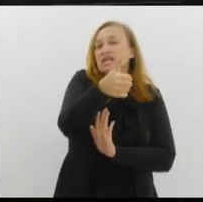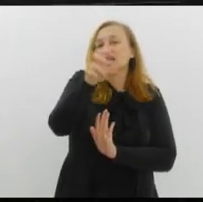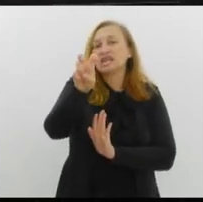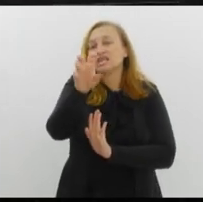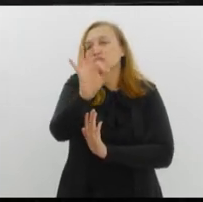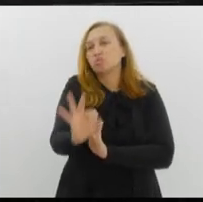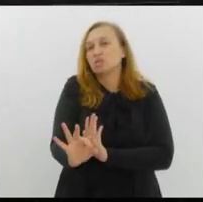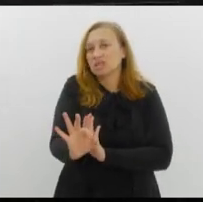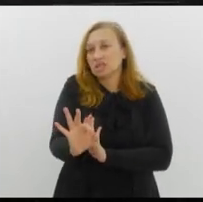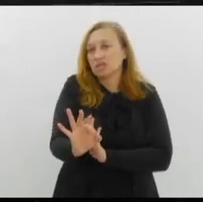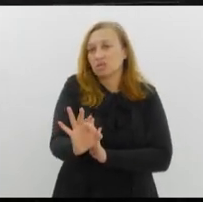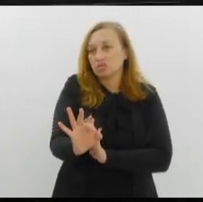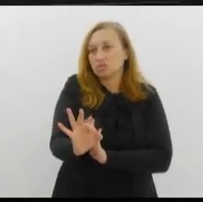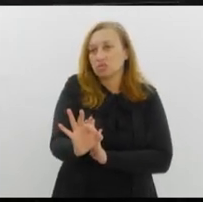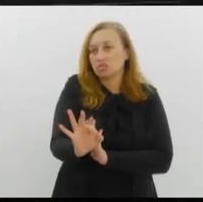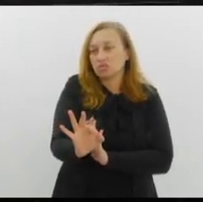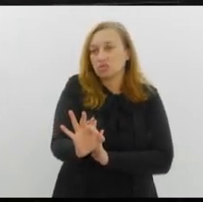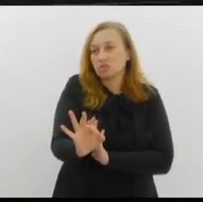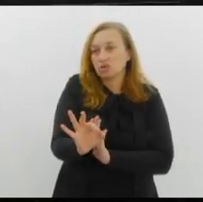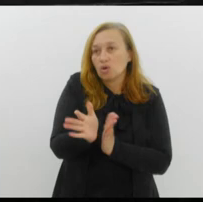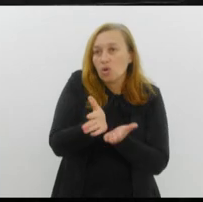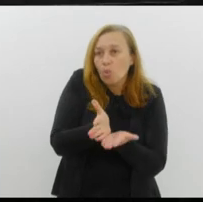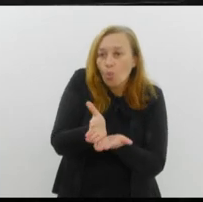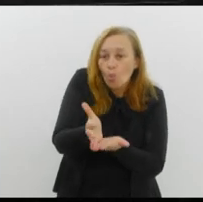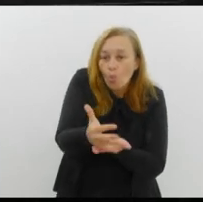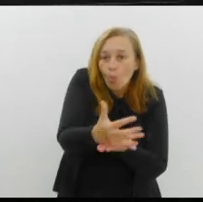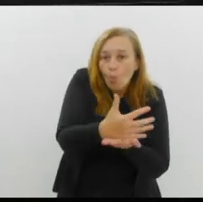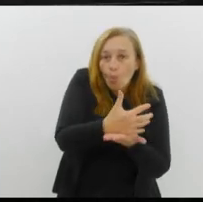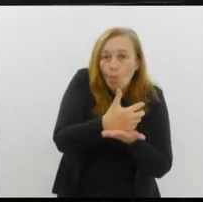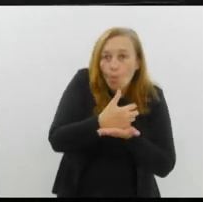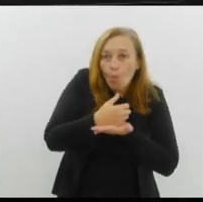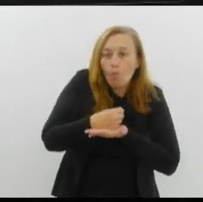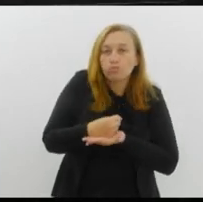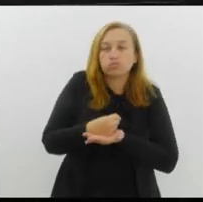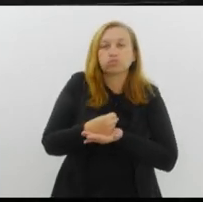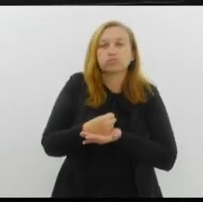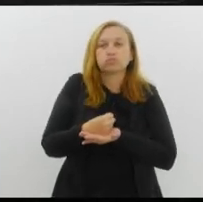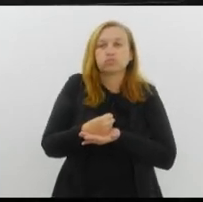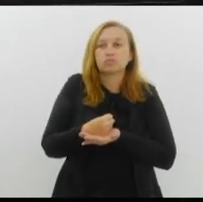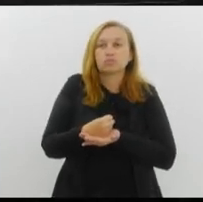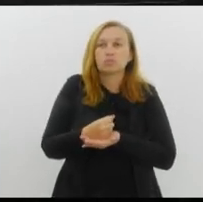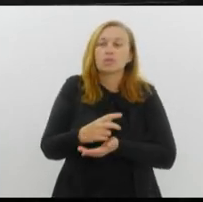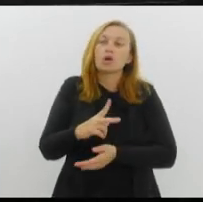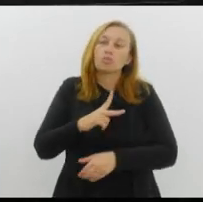15% das receitas correntes líquidas do Estado.